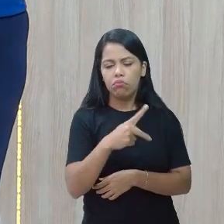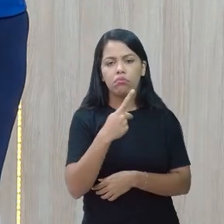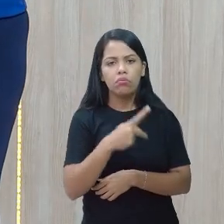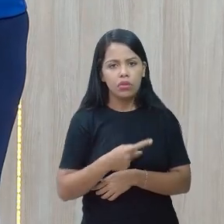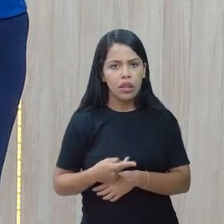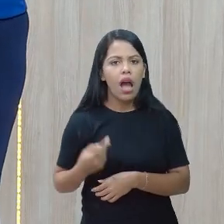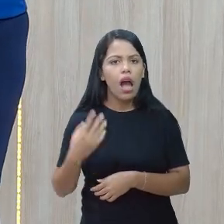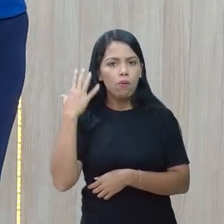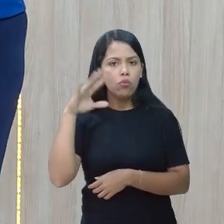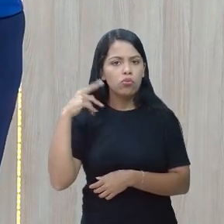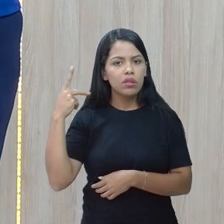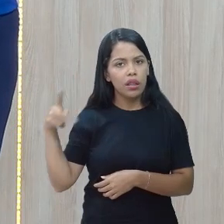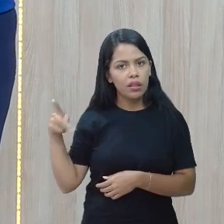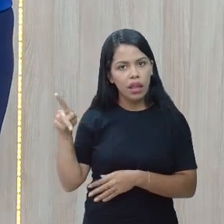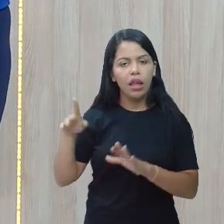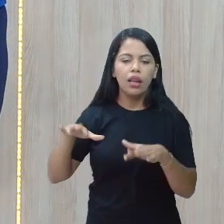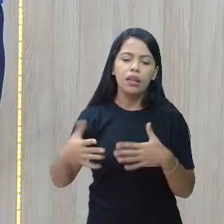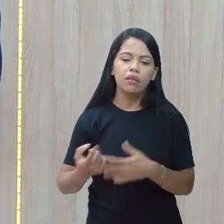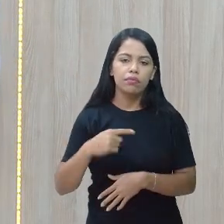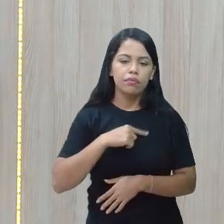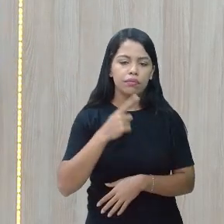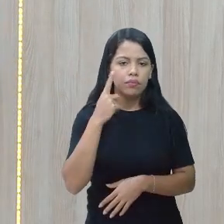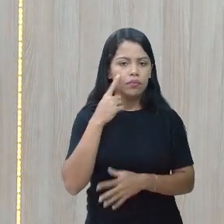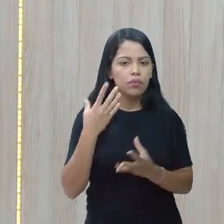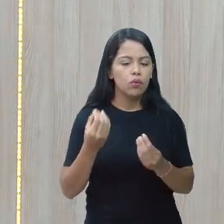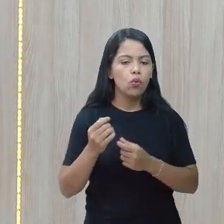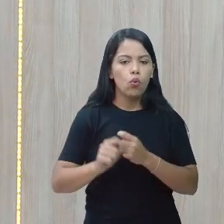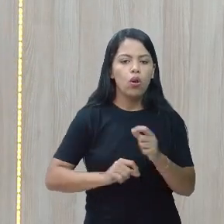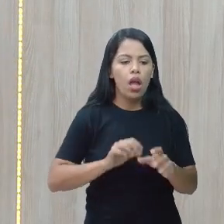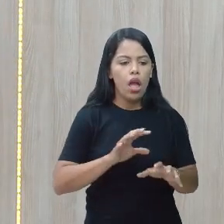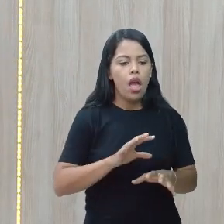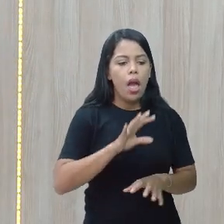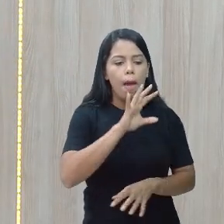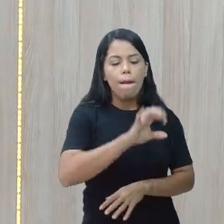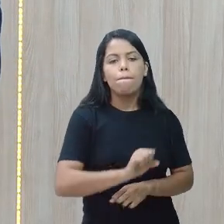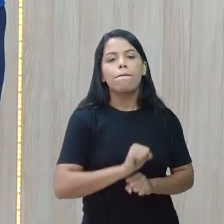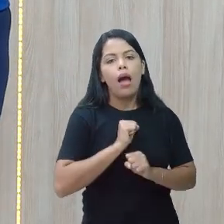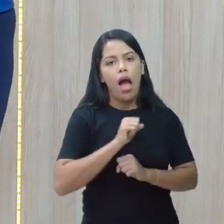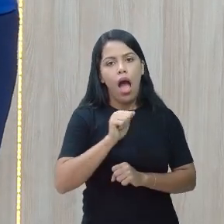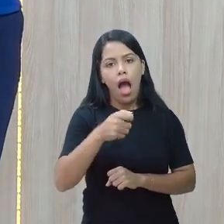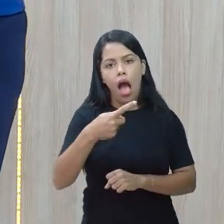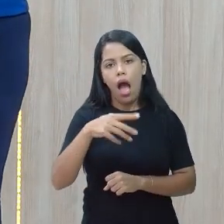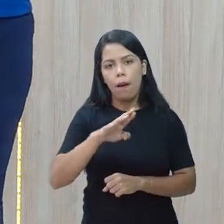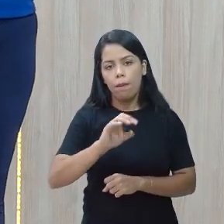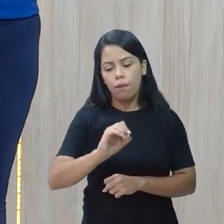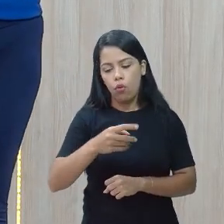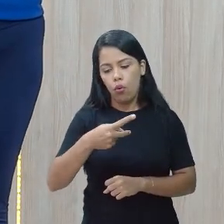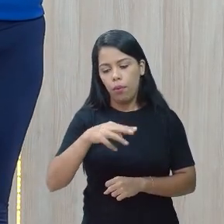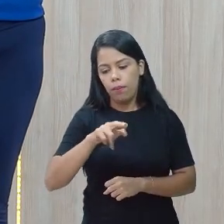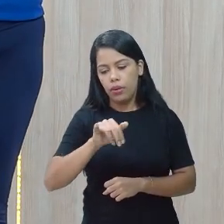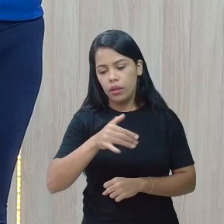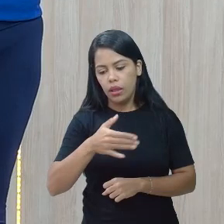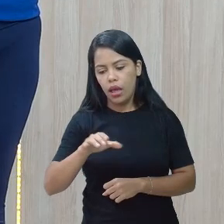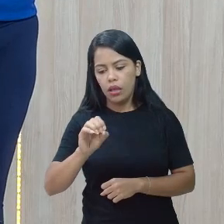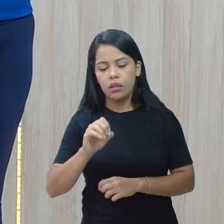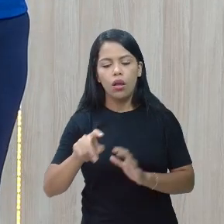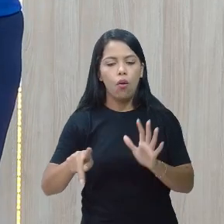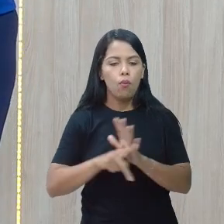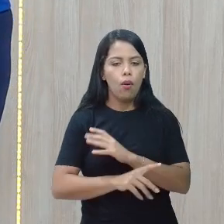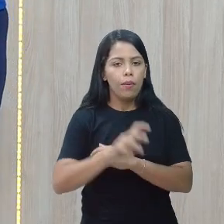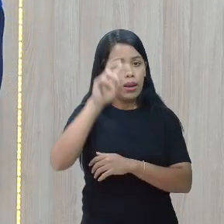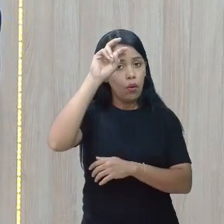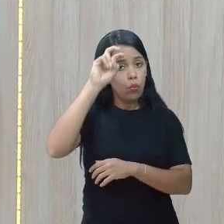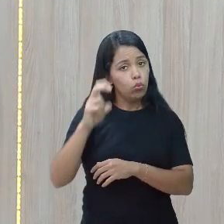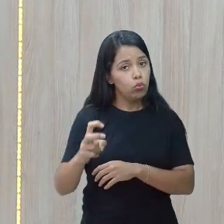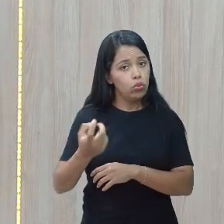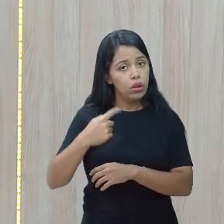gente discute muito a questão da apropriação cultural e é importante a gente pensar sobre isso. Né? A gente precisa ter muito cuidado com isso. Porque